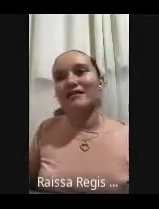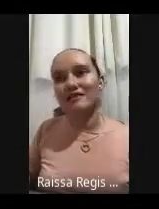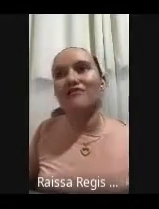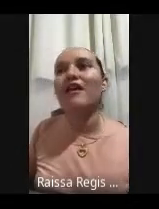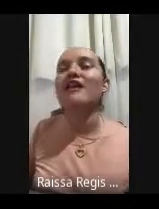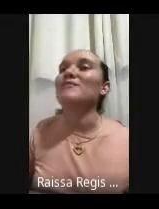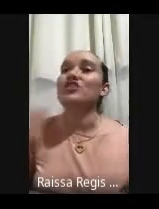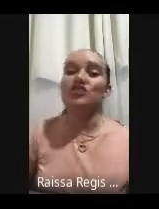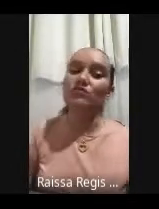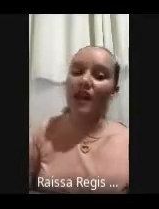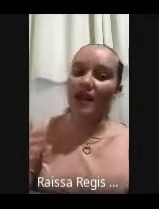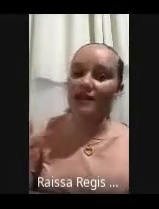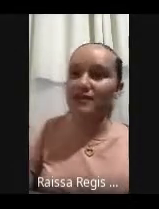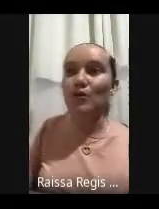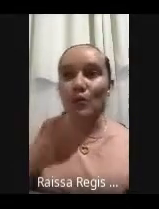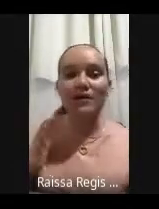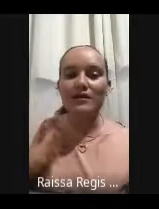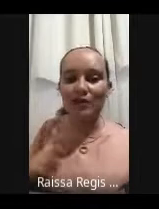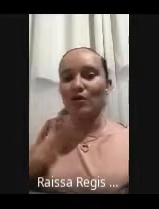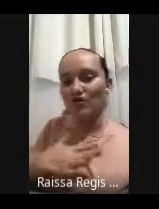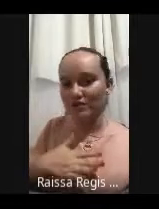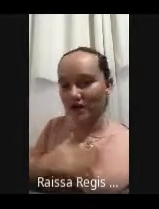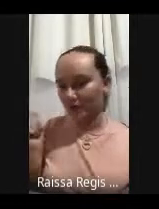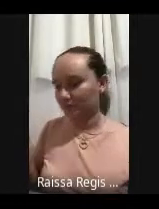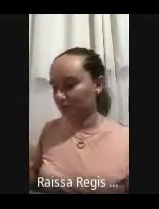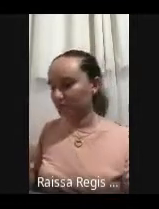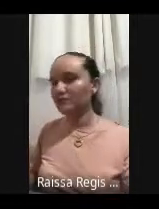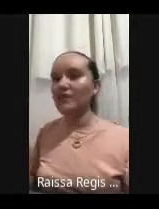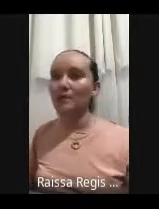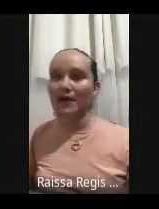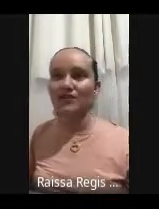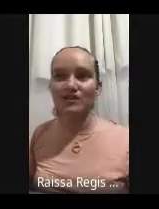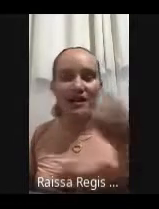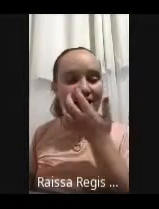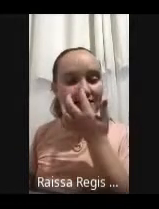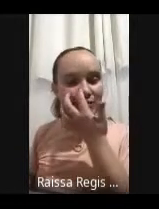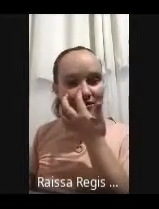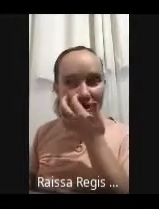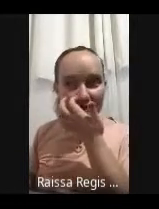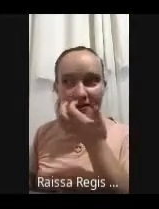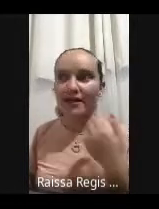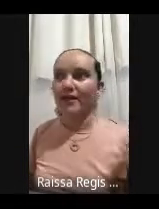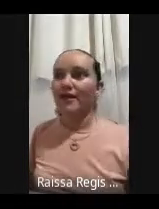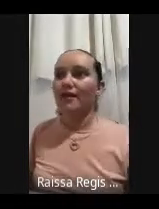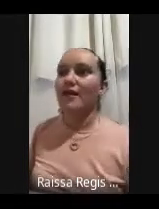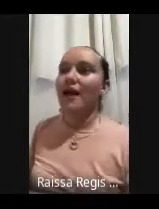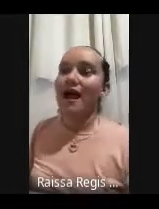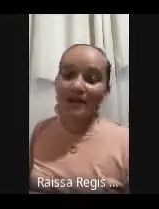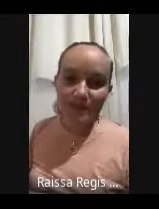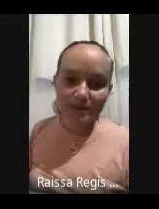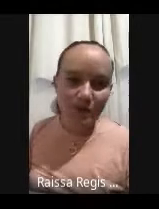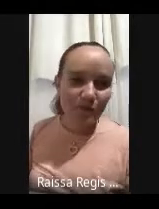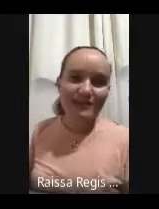a escreverem, mas a gente não tem ainda uma língua oficial para registrar as línguas de sinais.